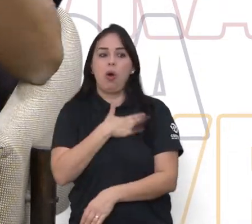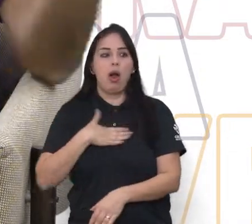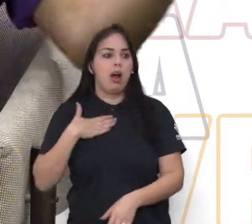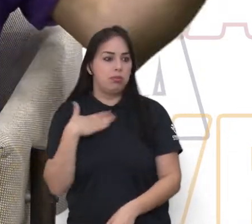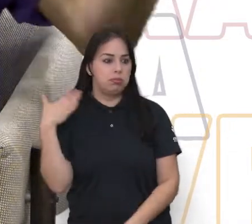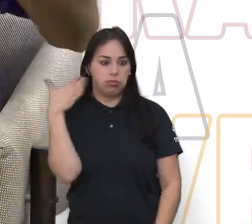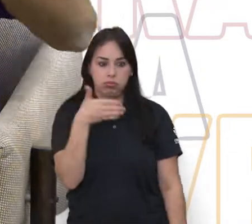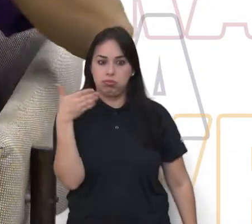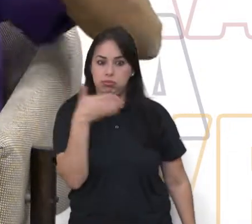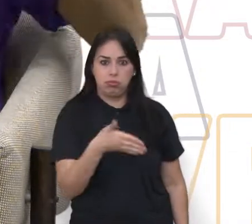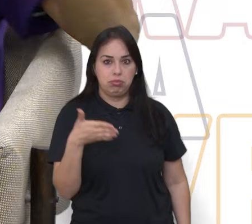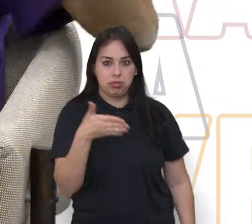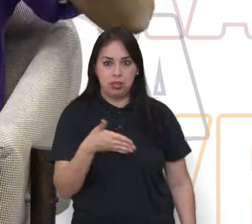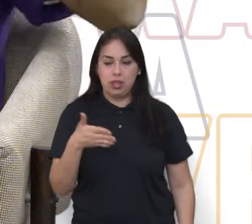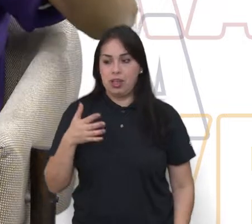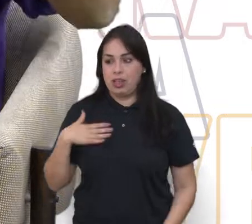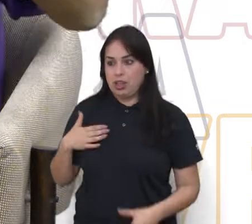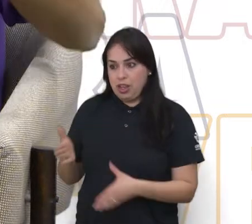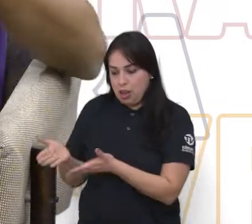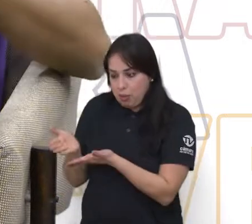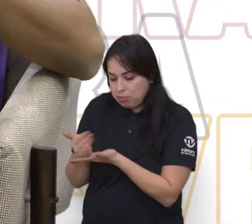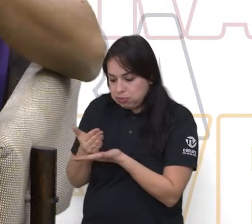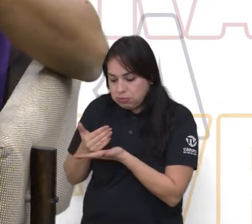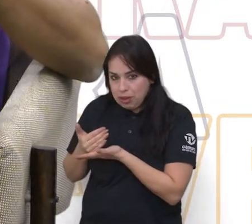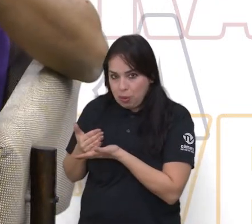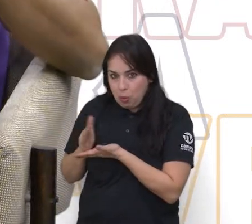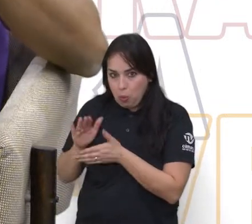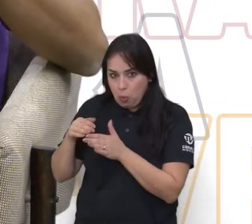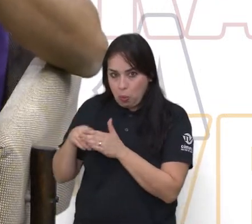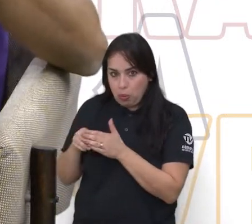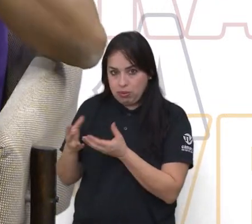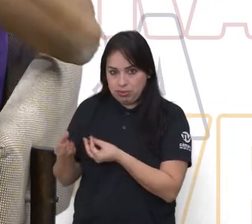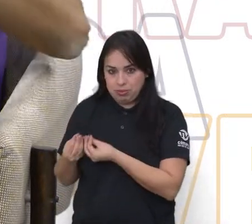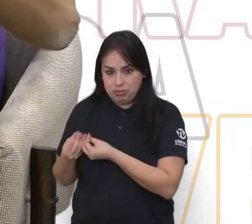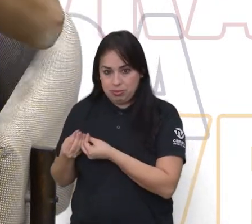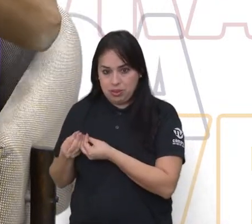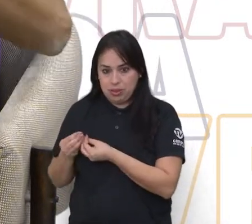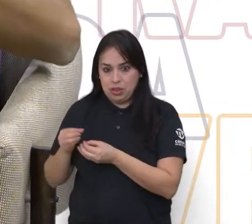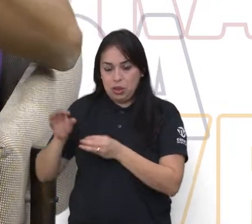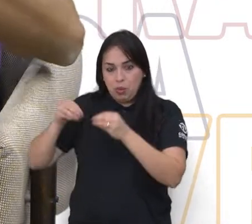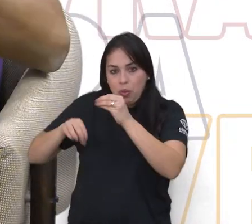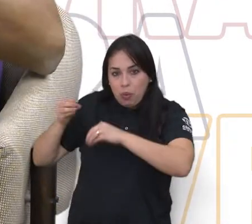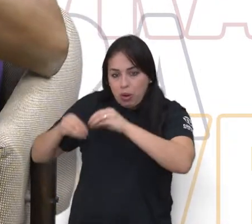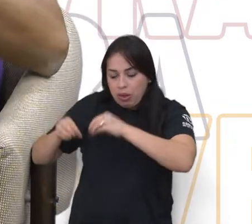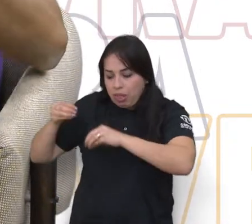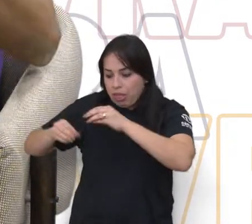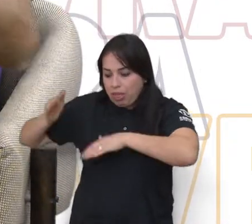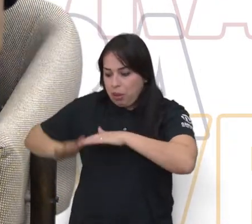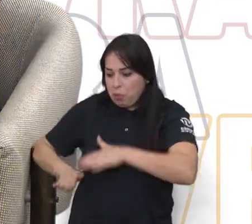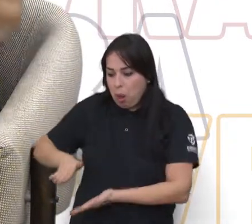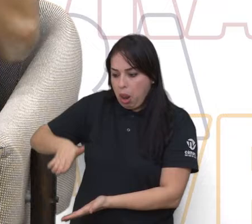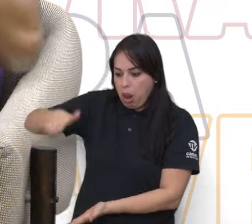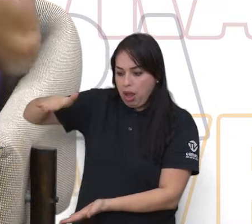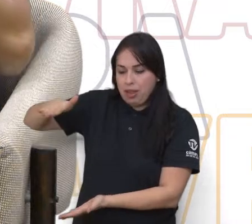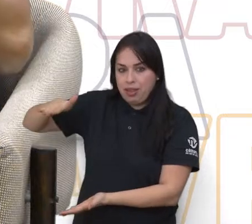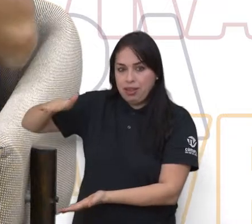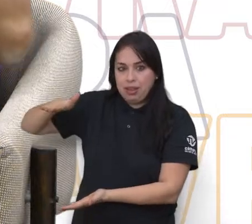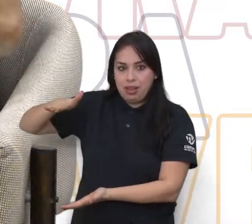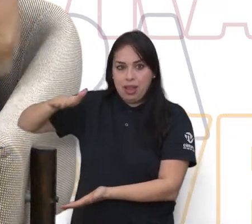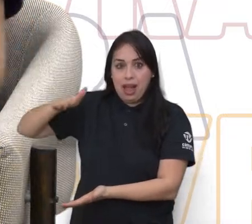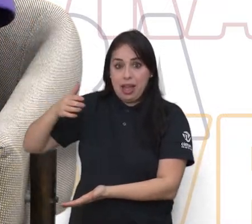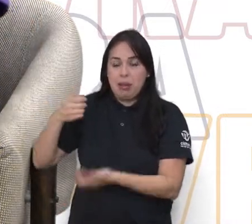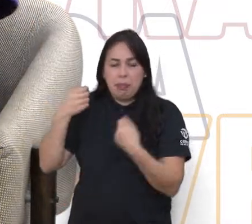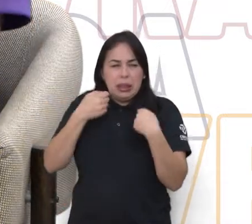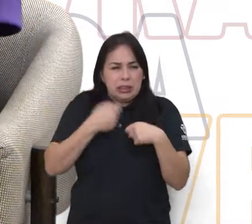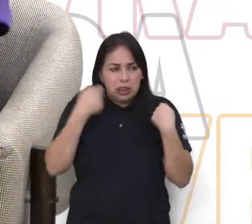velho, junto todos os meus materiais recicláveis em casa e geralmente vou juntando ali, porque quando eu preciso de um material,